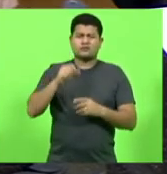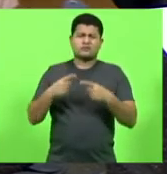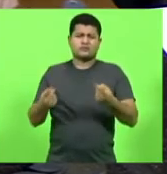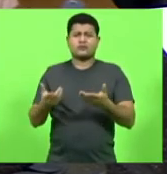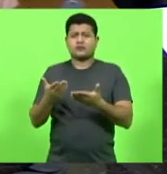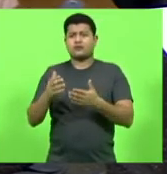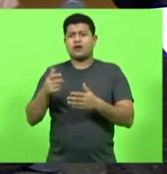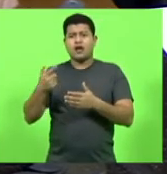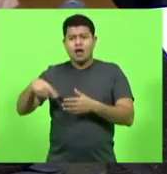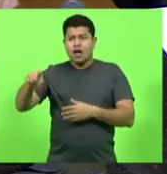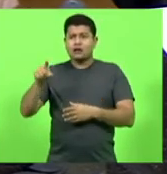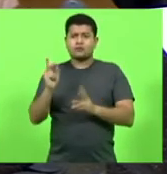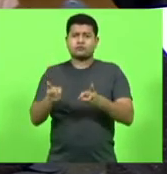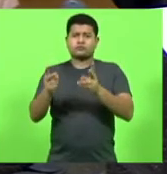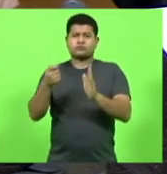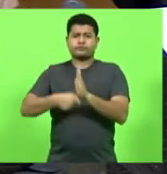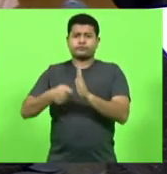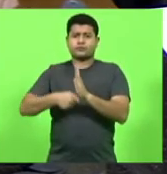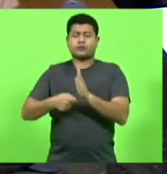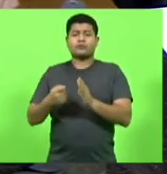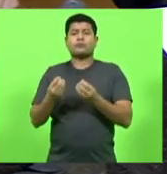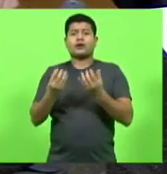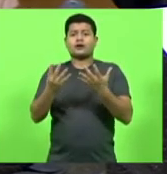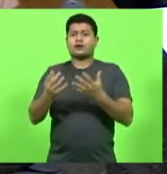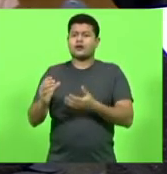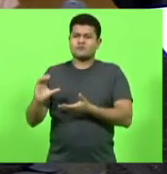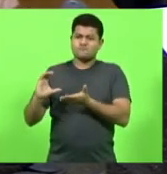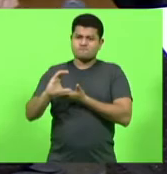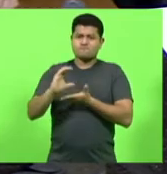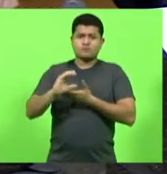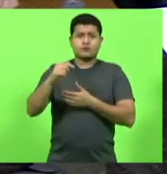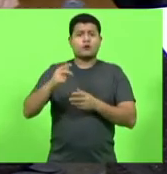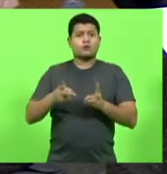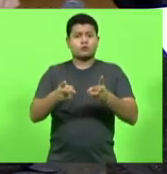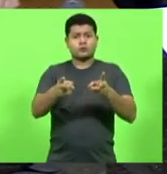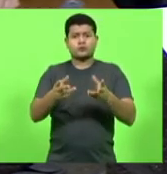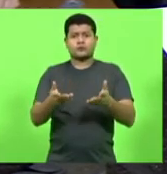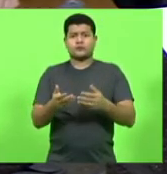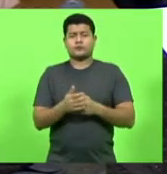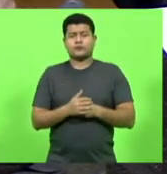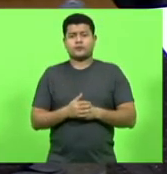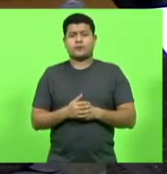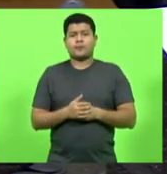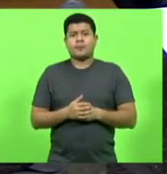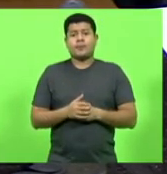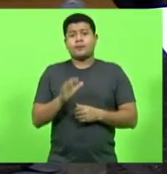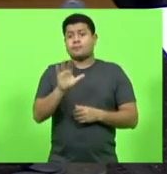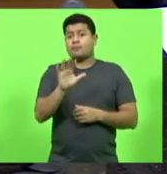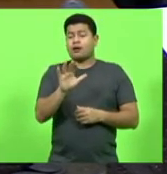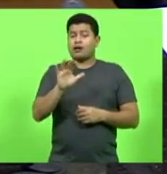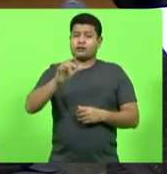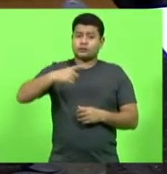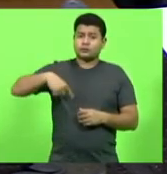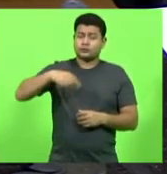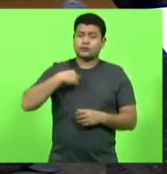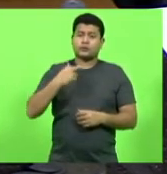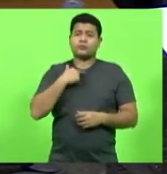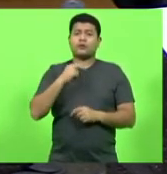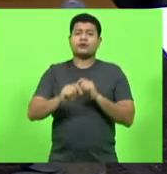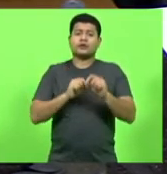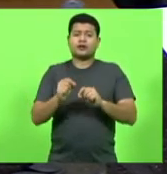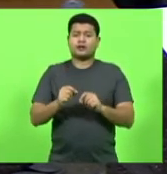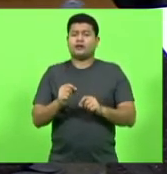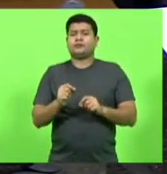para fazer com o investimento em Santa Catarina, ele continue acontecendo. Mas, tão logo, não podemos fazer com